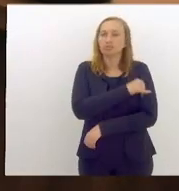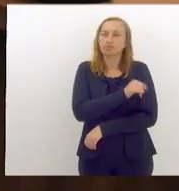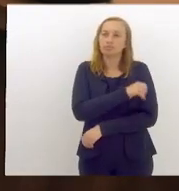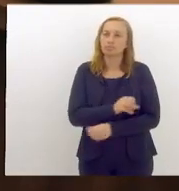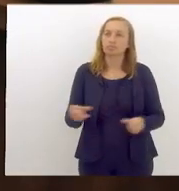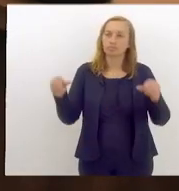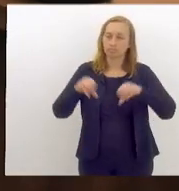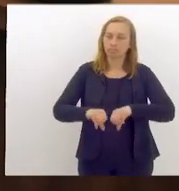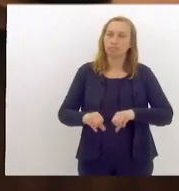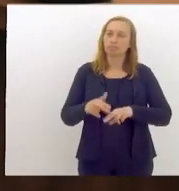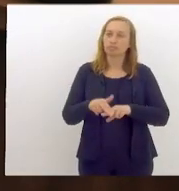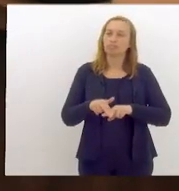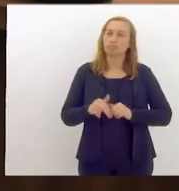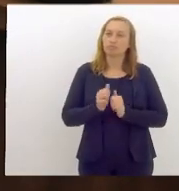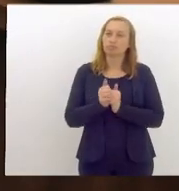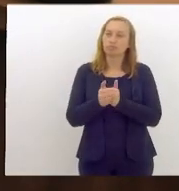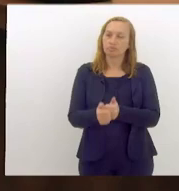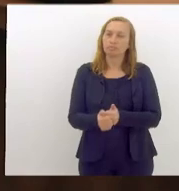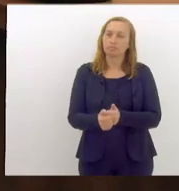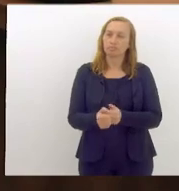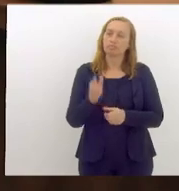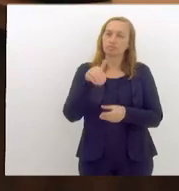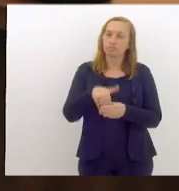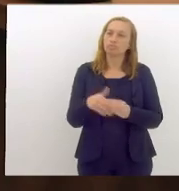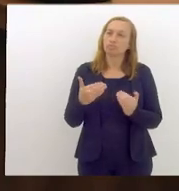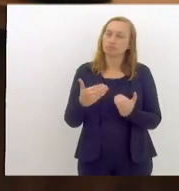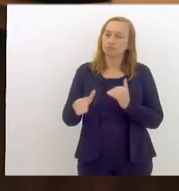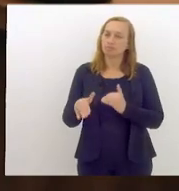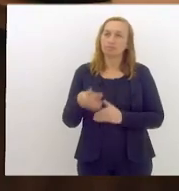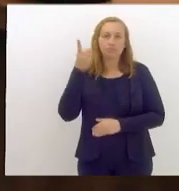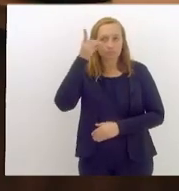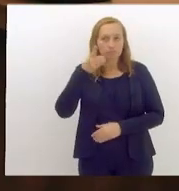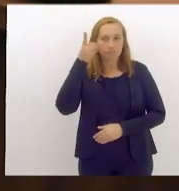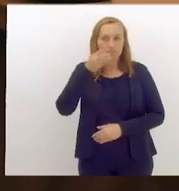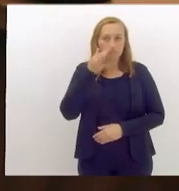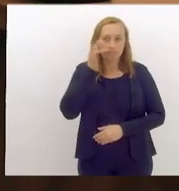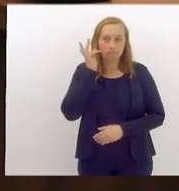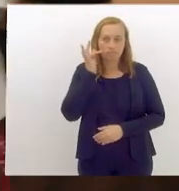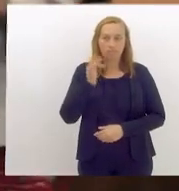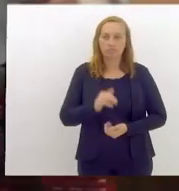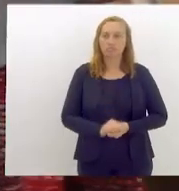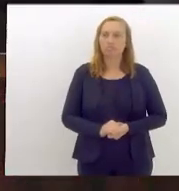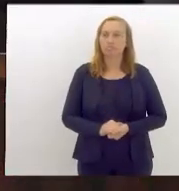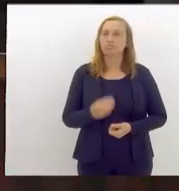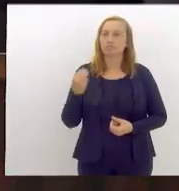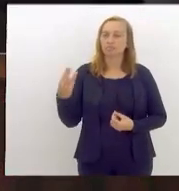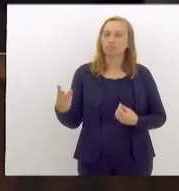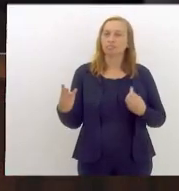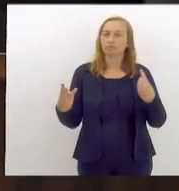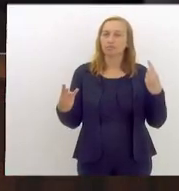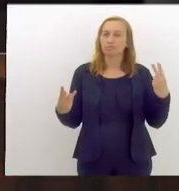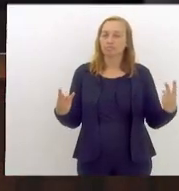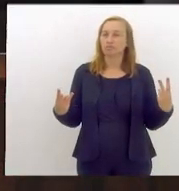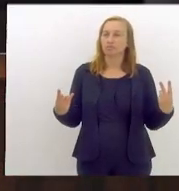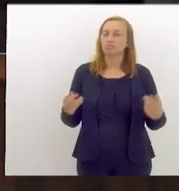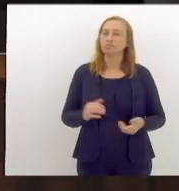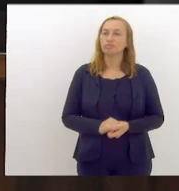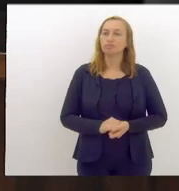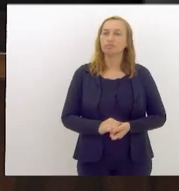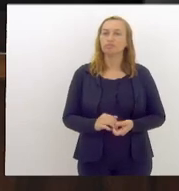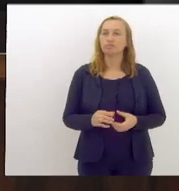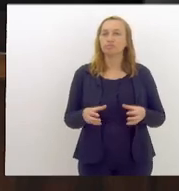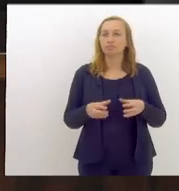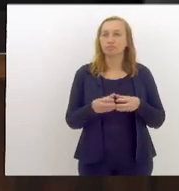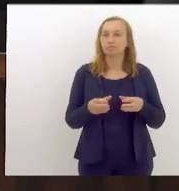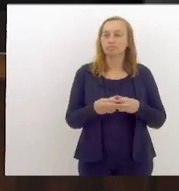é por isso que eu acompanho o voto divergente do deputado Flávio Serafim pela comissão de